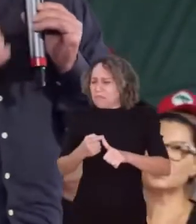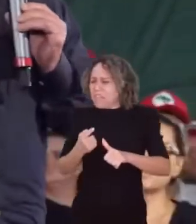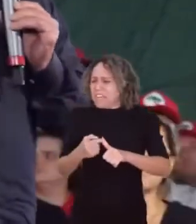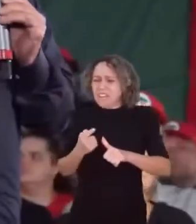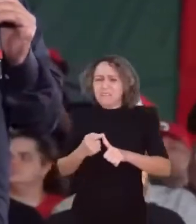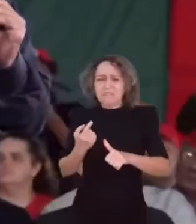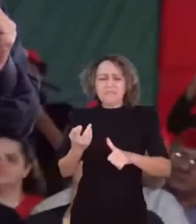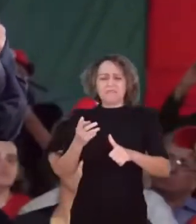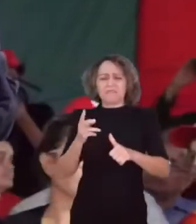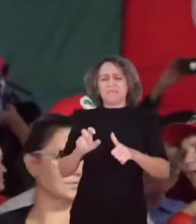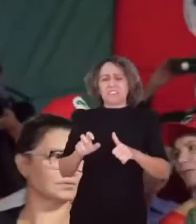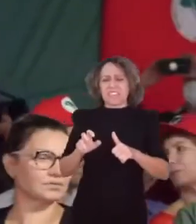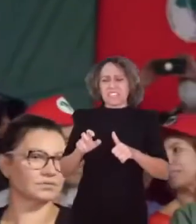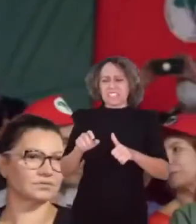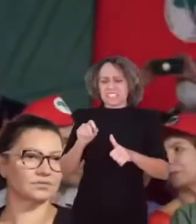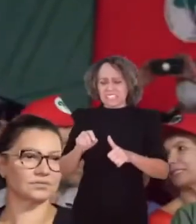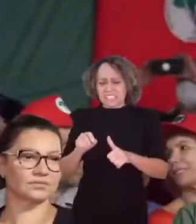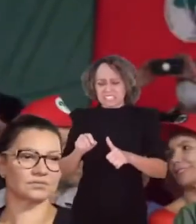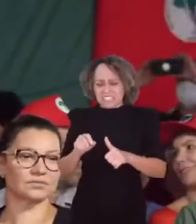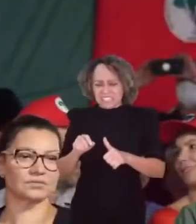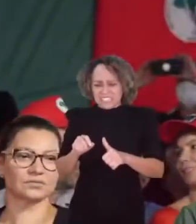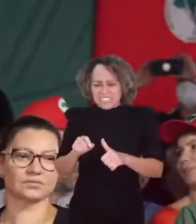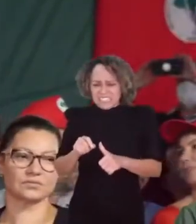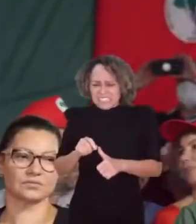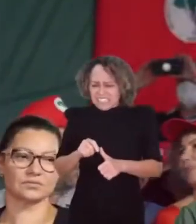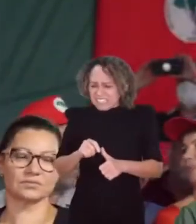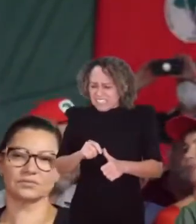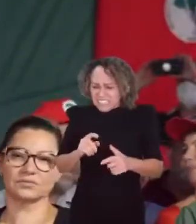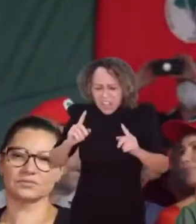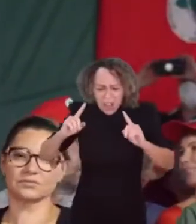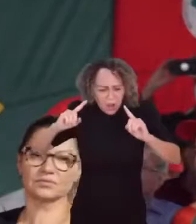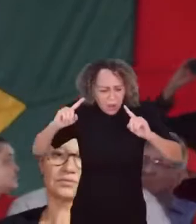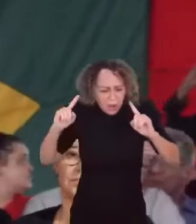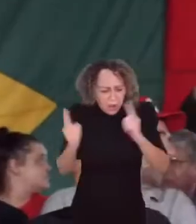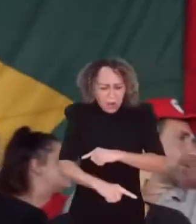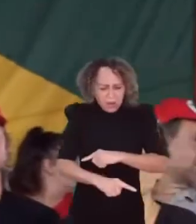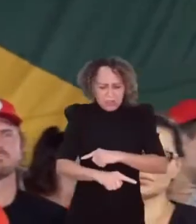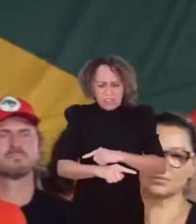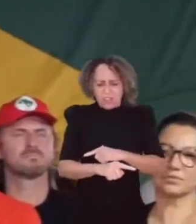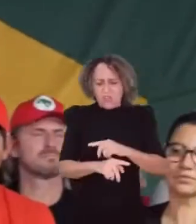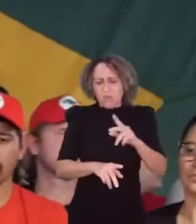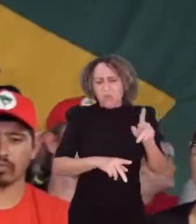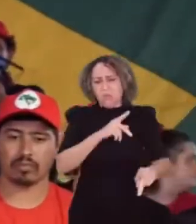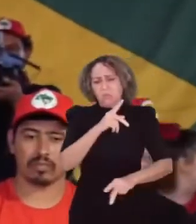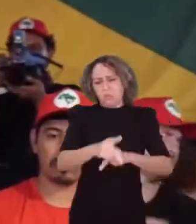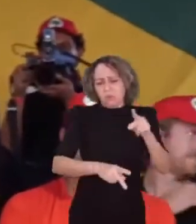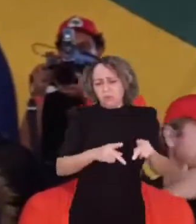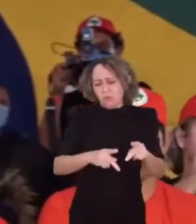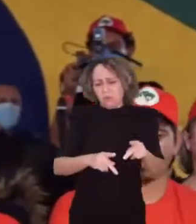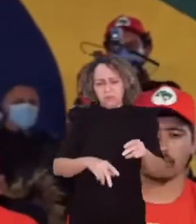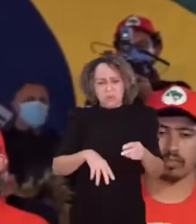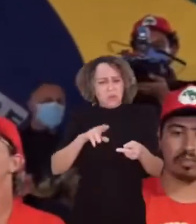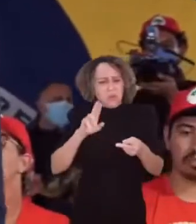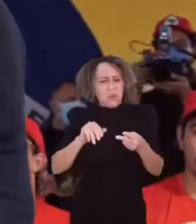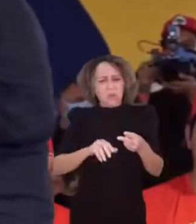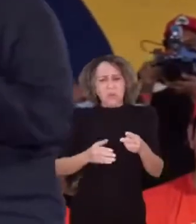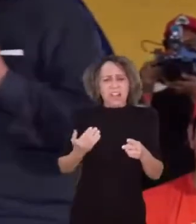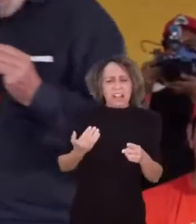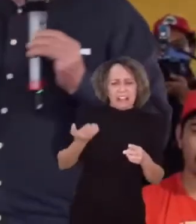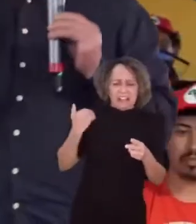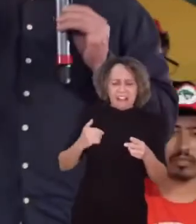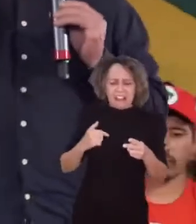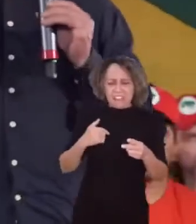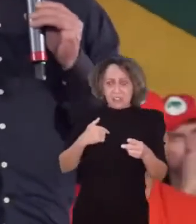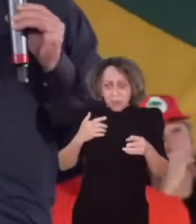esteve tão antipovo como ele está agora. Ele nunca esteve tão submisso aos